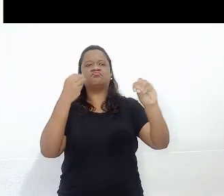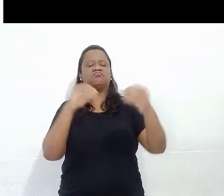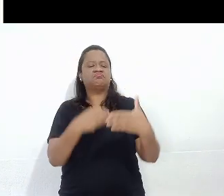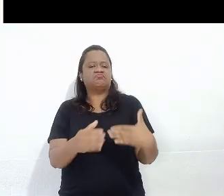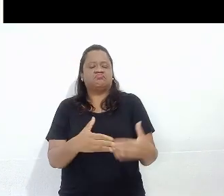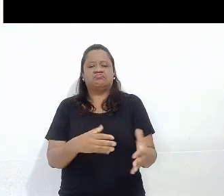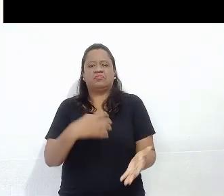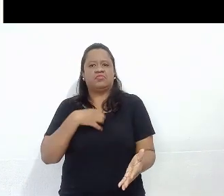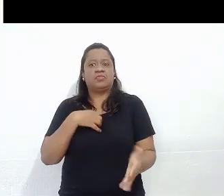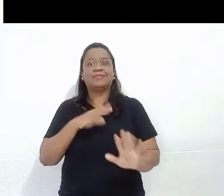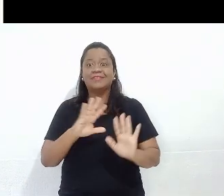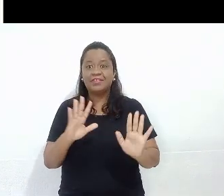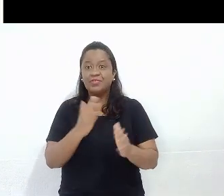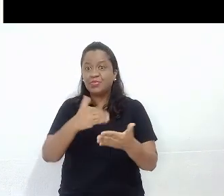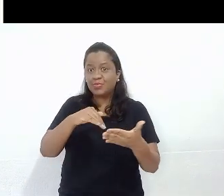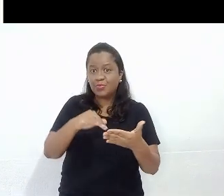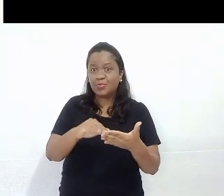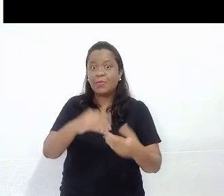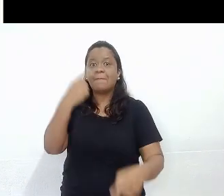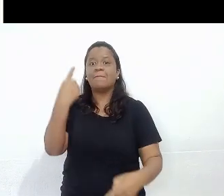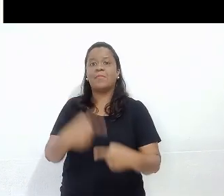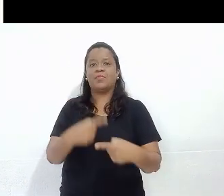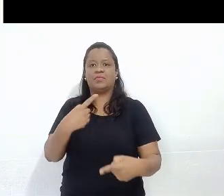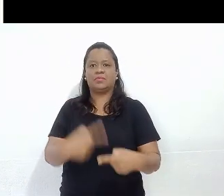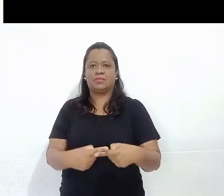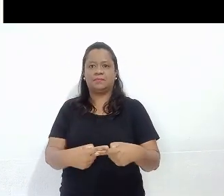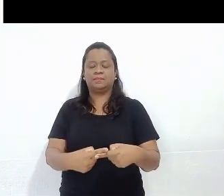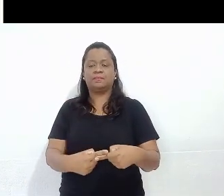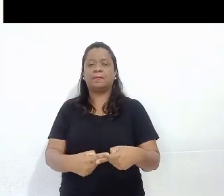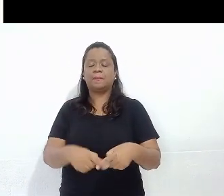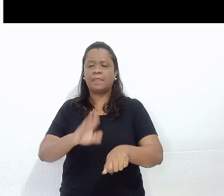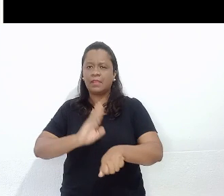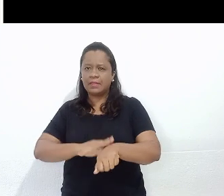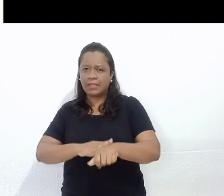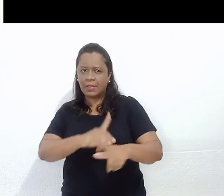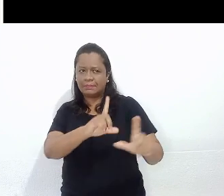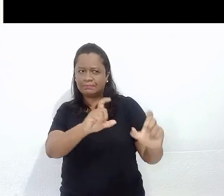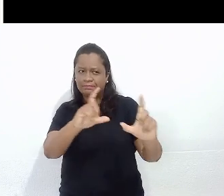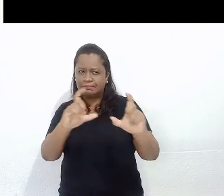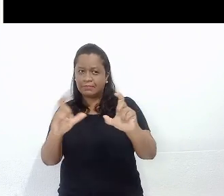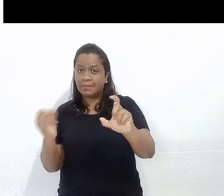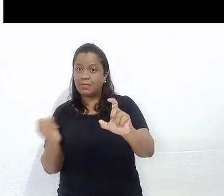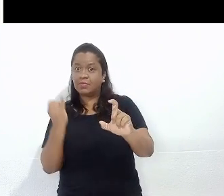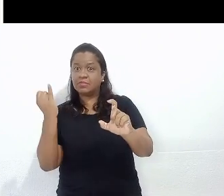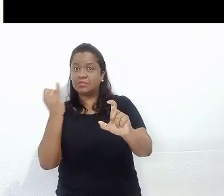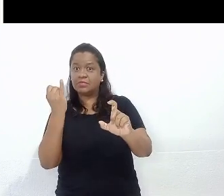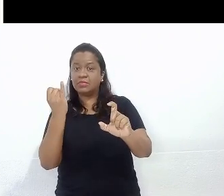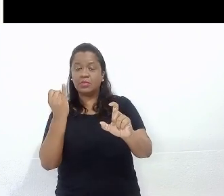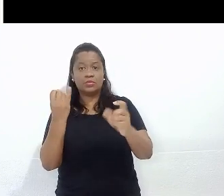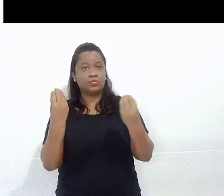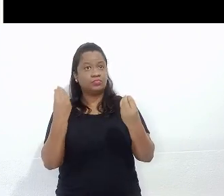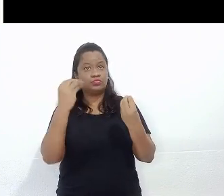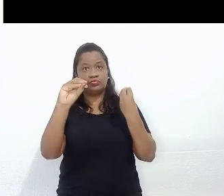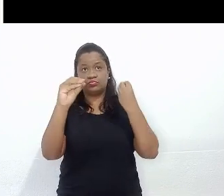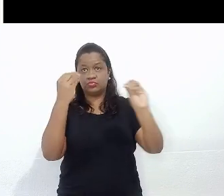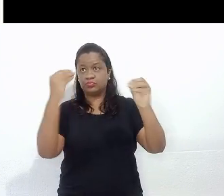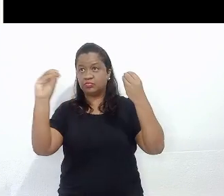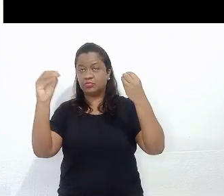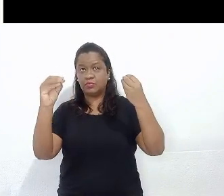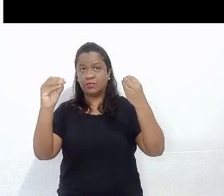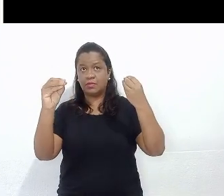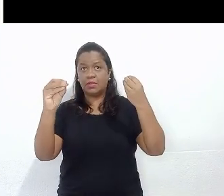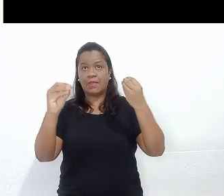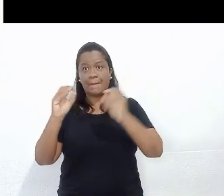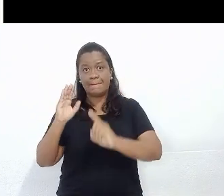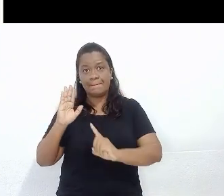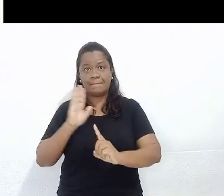aleatório, tudo tem um porquê. E na hora da fotografia, isso também é importantíssimo, porque tudo que está em cena, tudo que aparece,